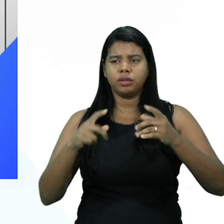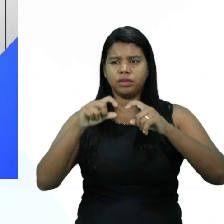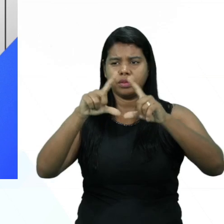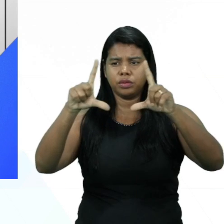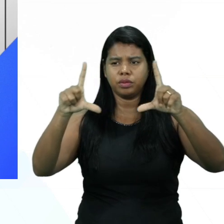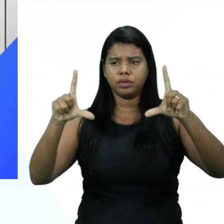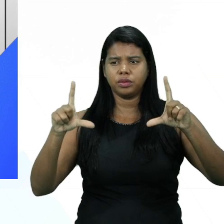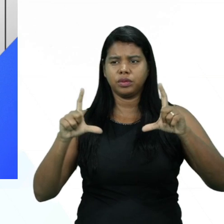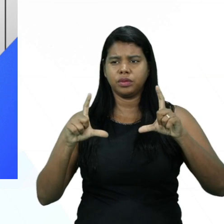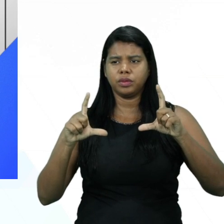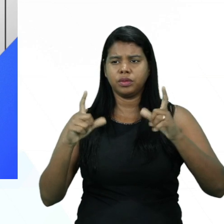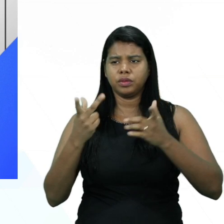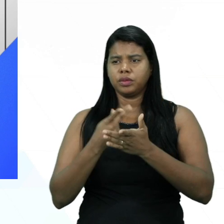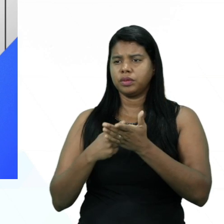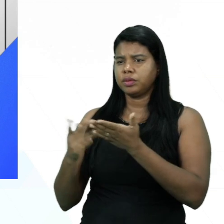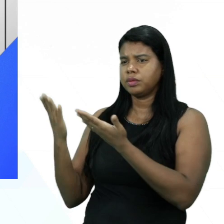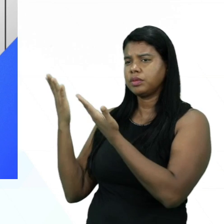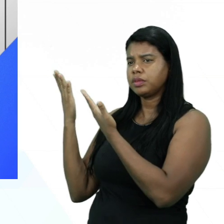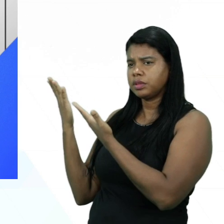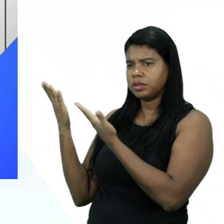são vistas primeiramente,